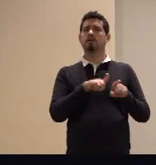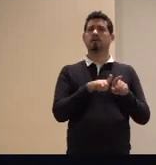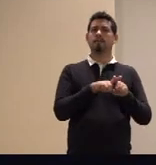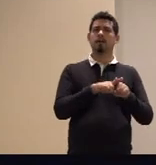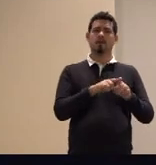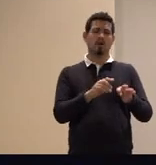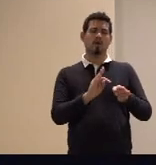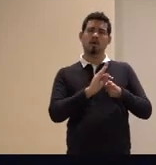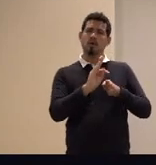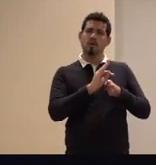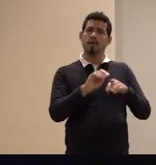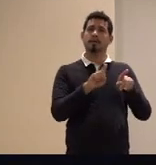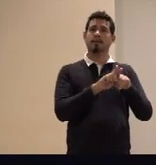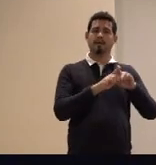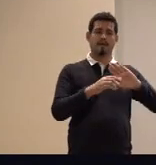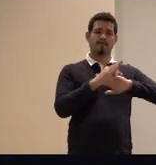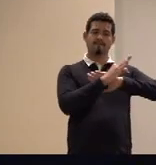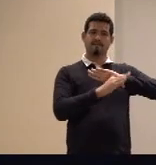Tutelar, FECAM,